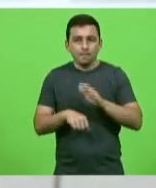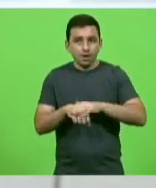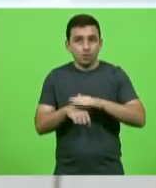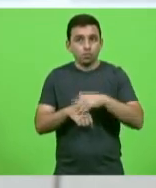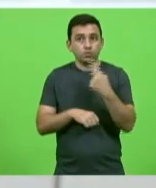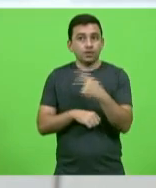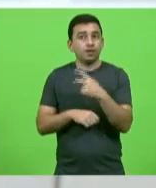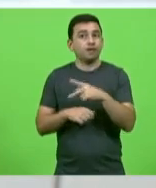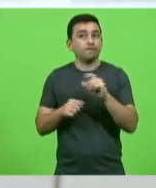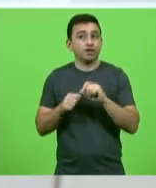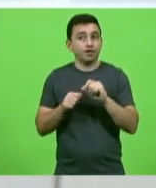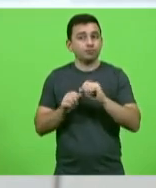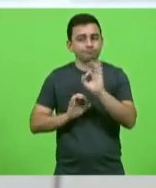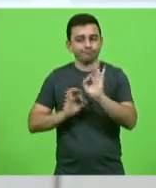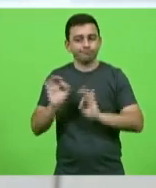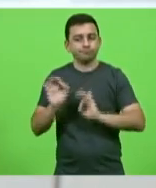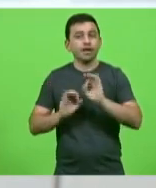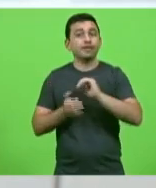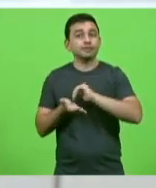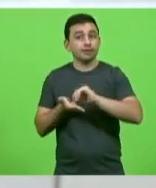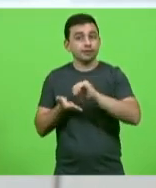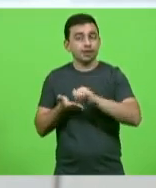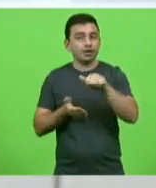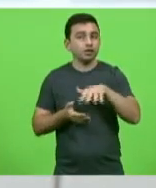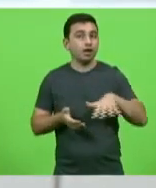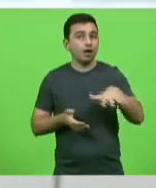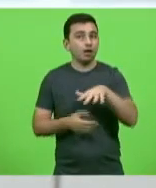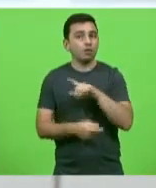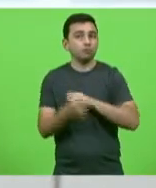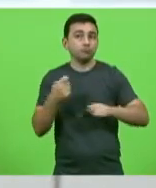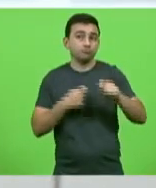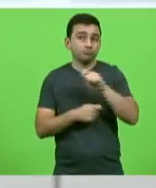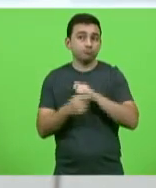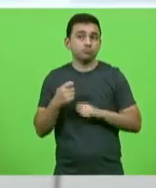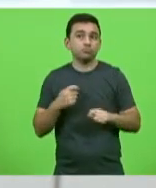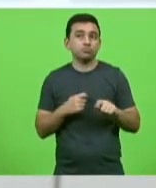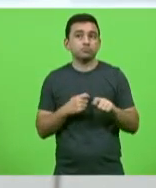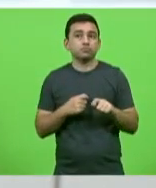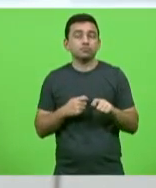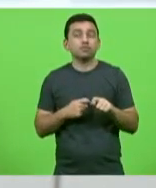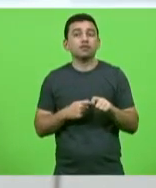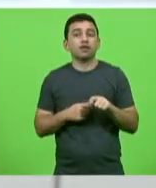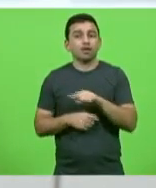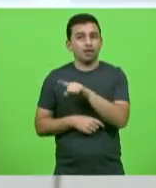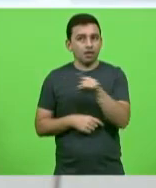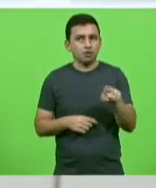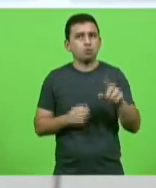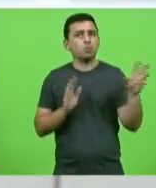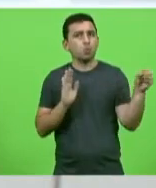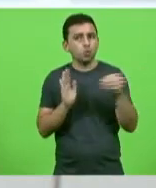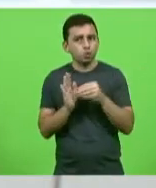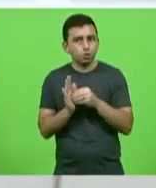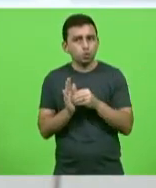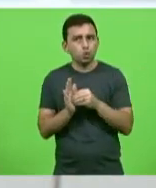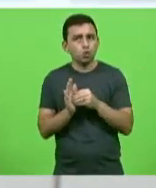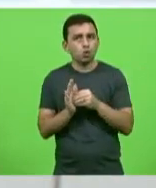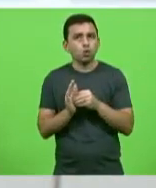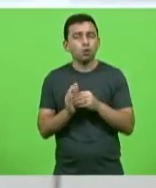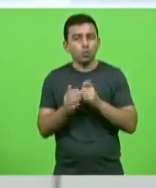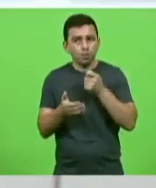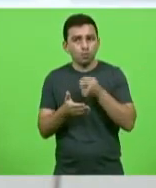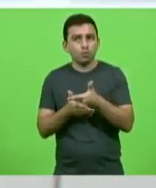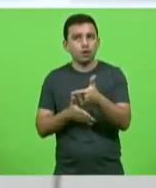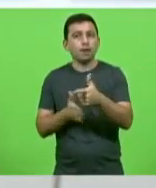foi parte da secretaria-geral administrativa que ela colocou lá tava lá no processo de